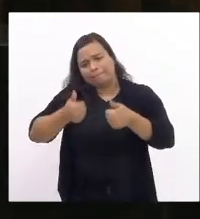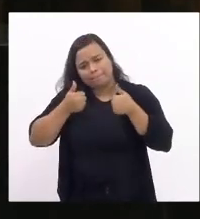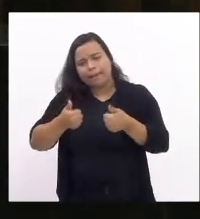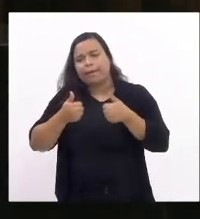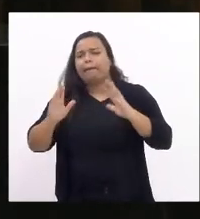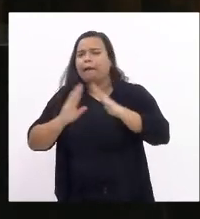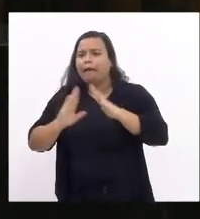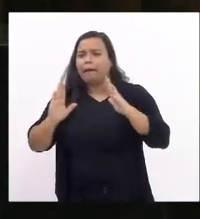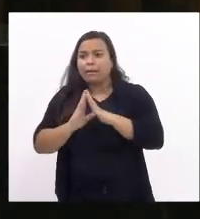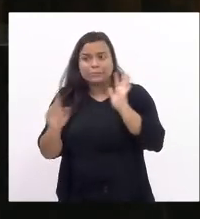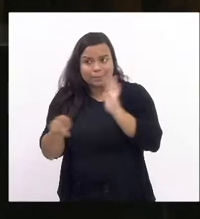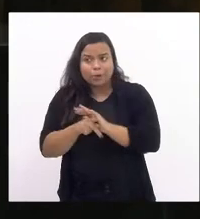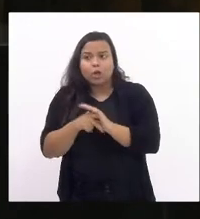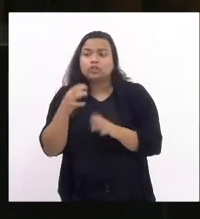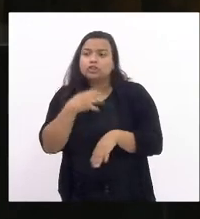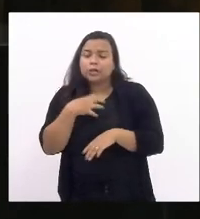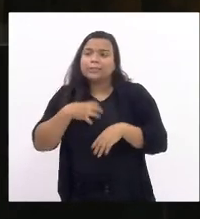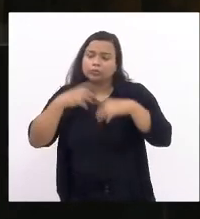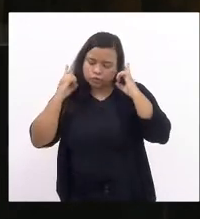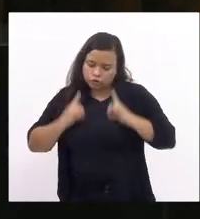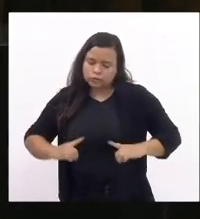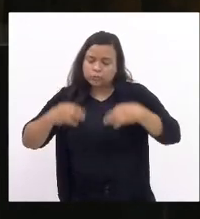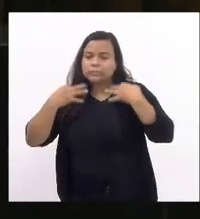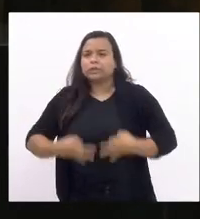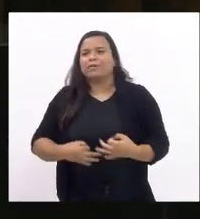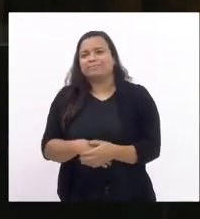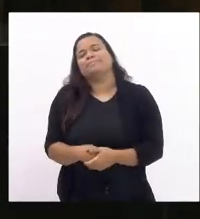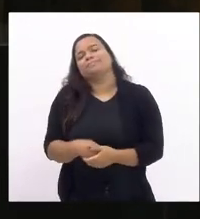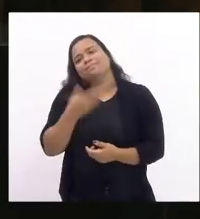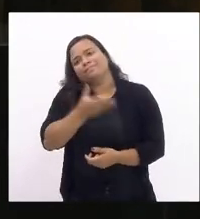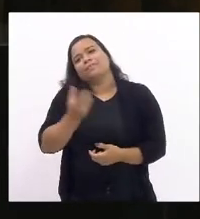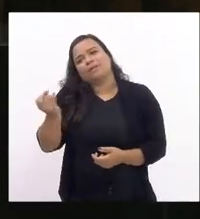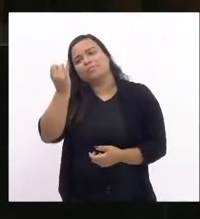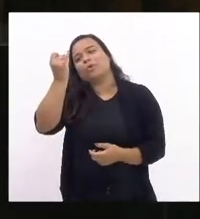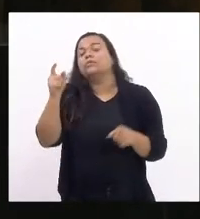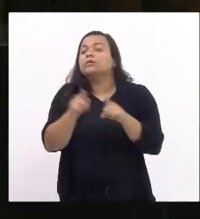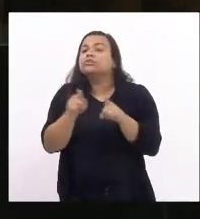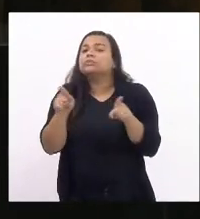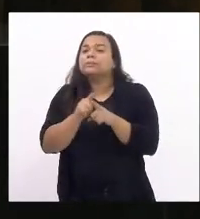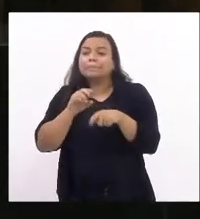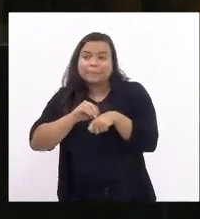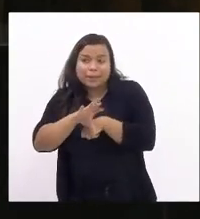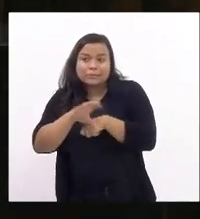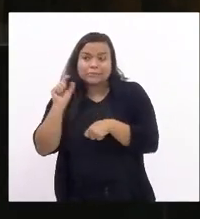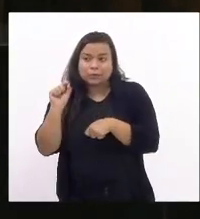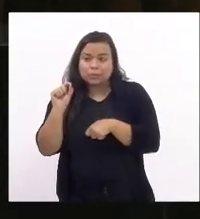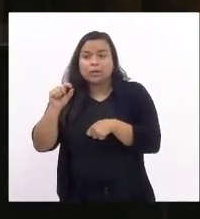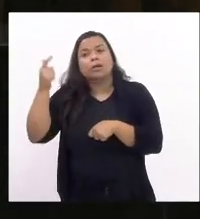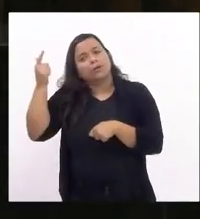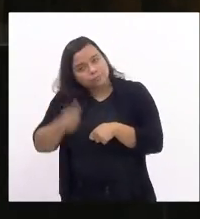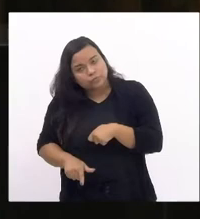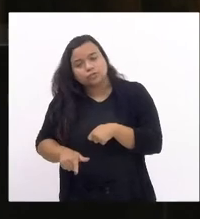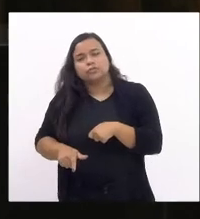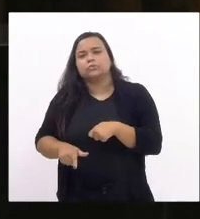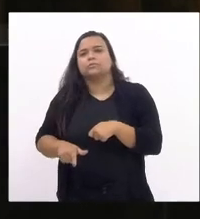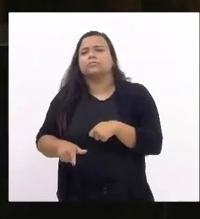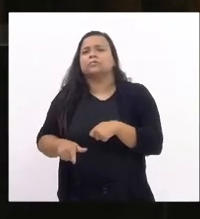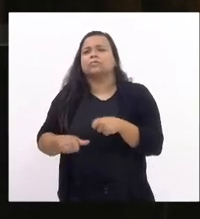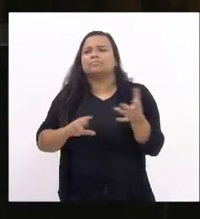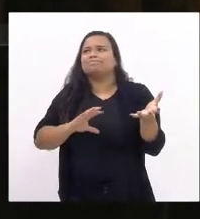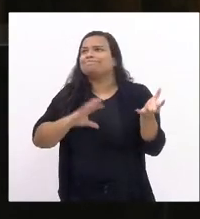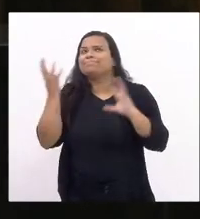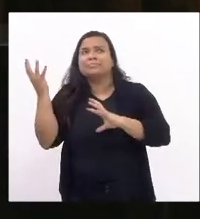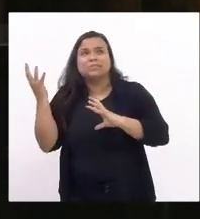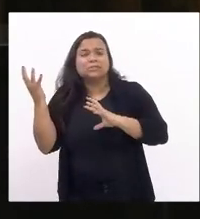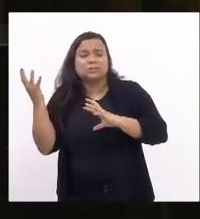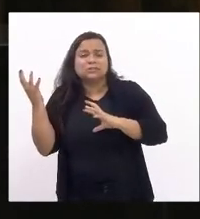suas casas de maneira digna. Então, é importante também dizer, repetindo, que tragédia não